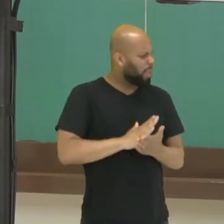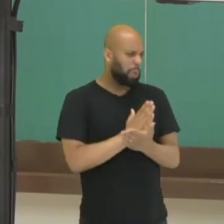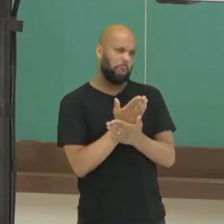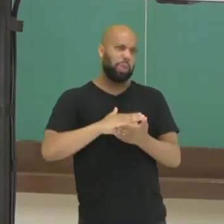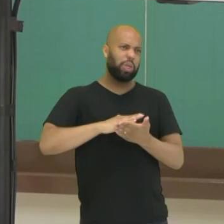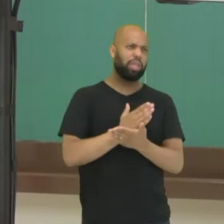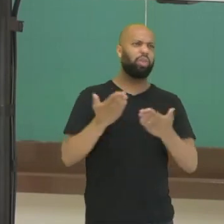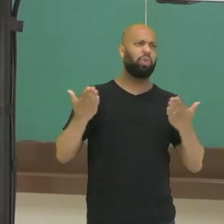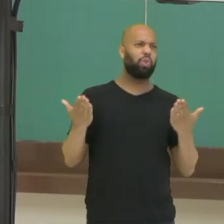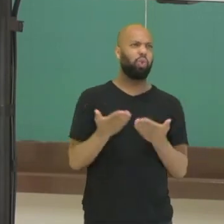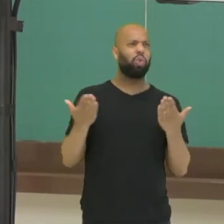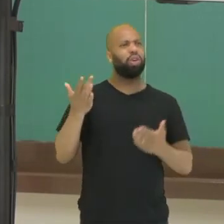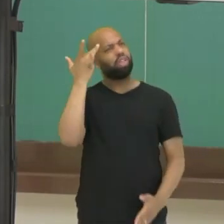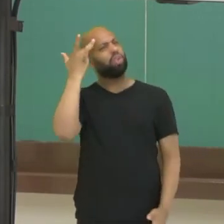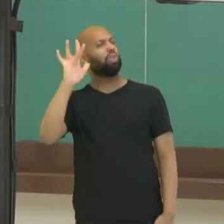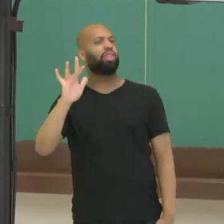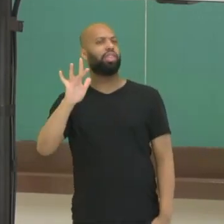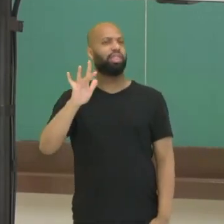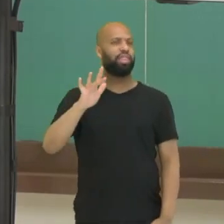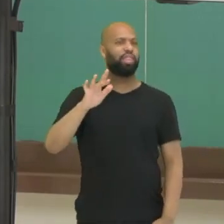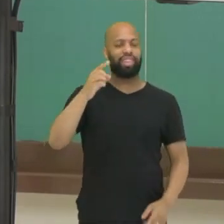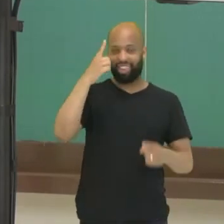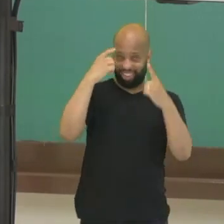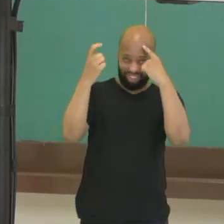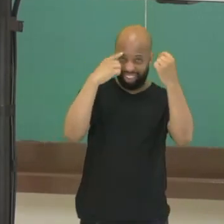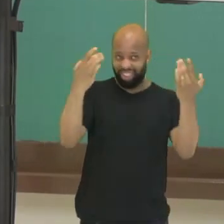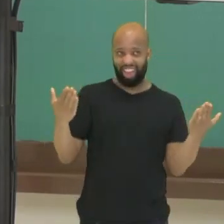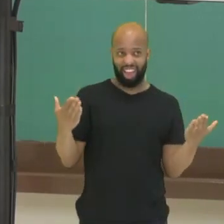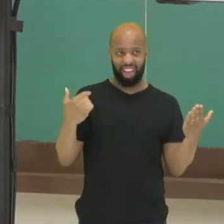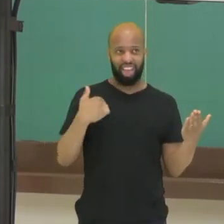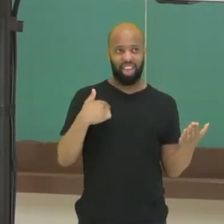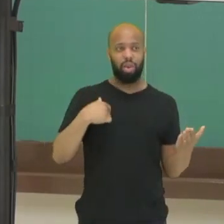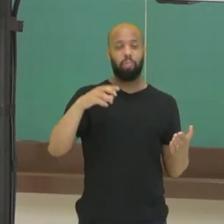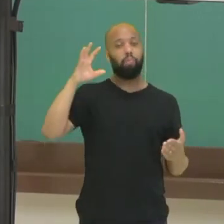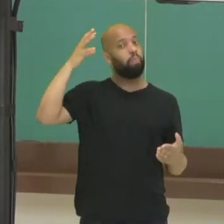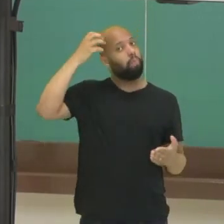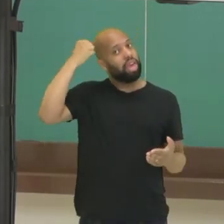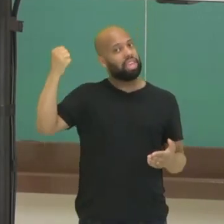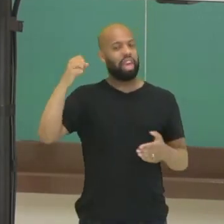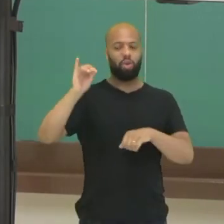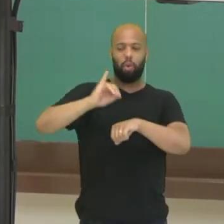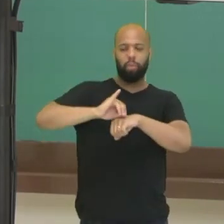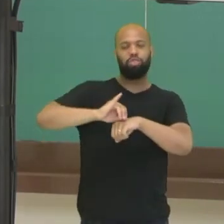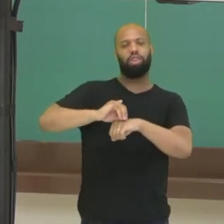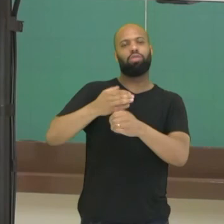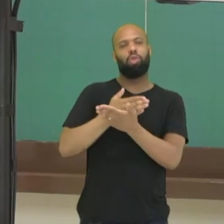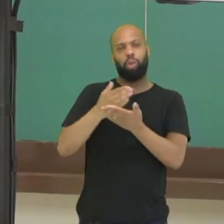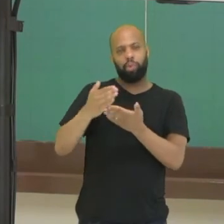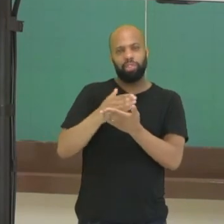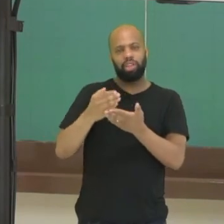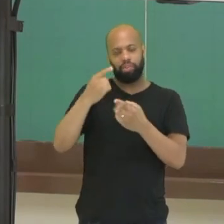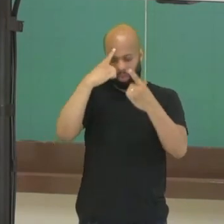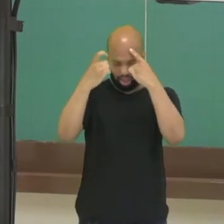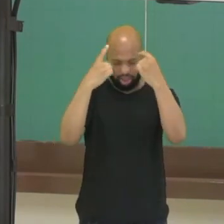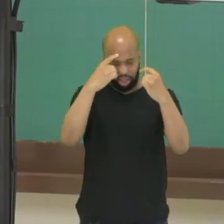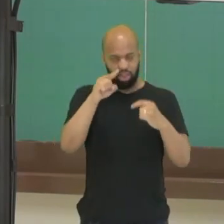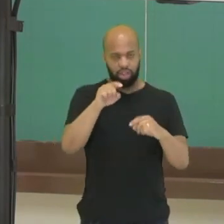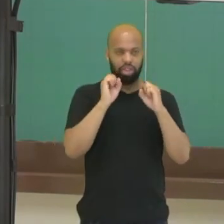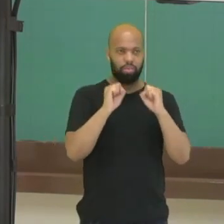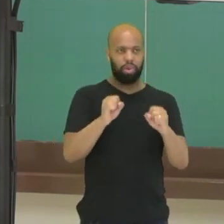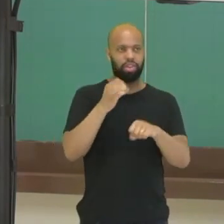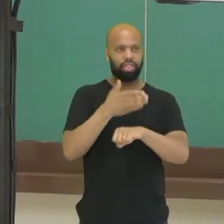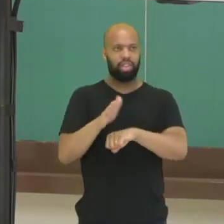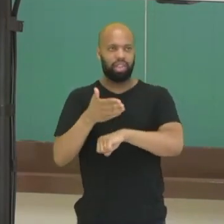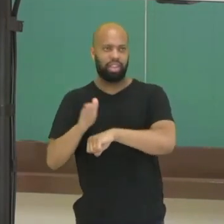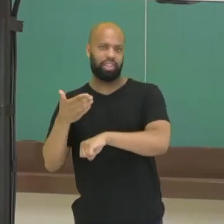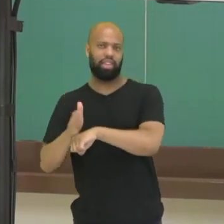hoje. Ai, não sei. Né? Enfim, né? Peguei aqui o objeto e comecei a improvisar. Então, vocês podem treinar e é